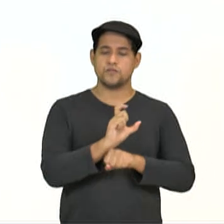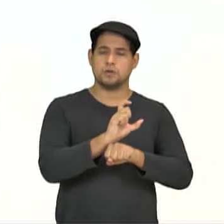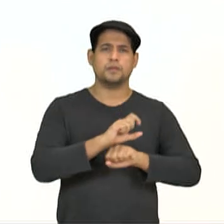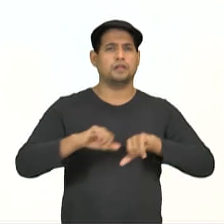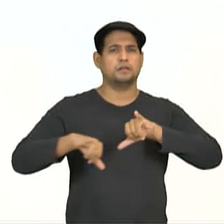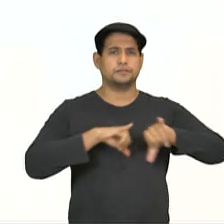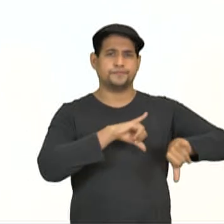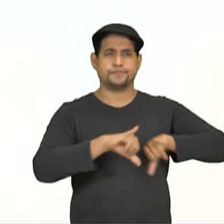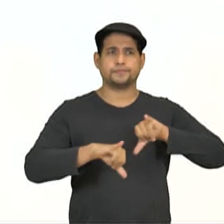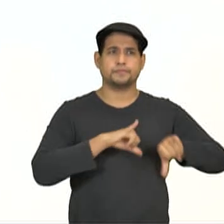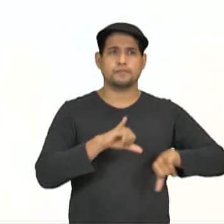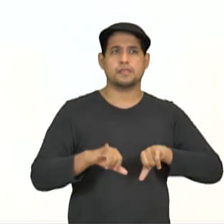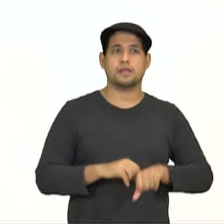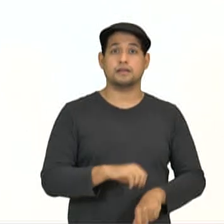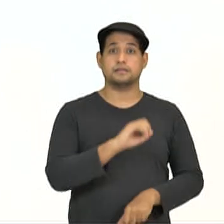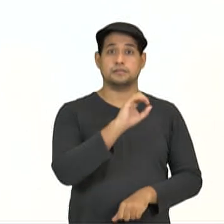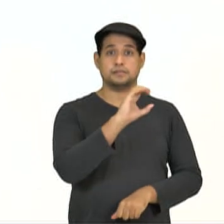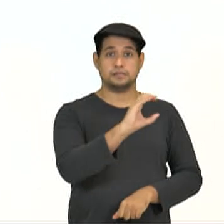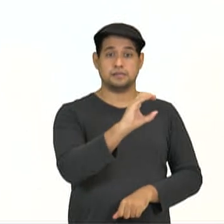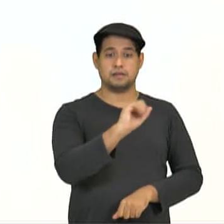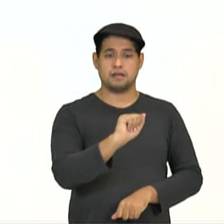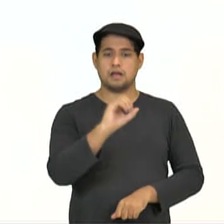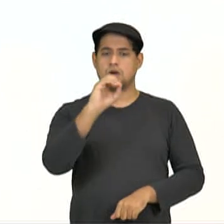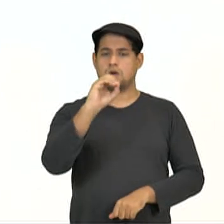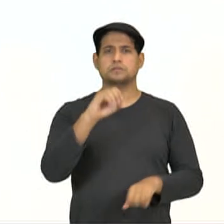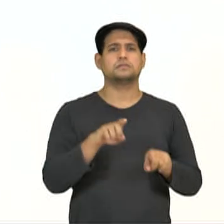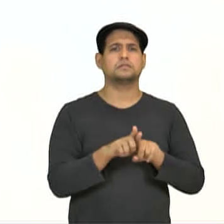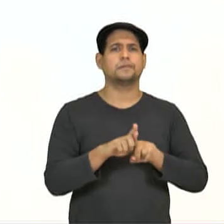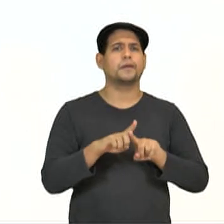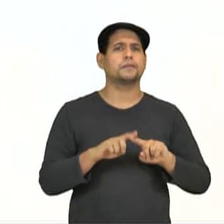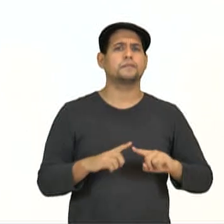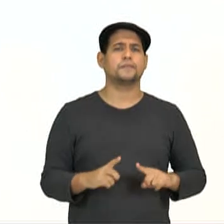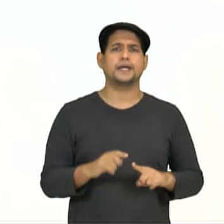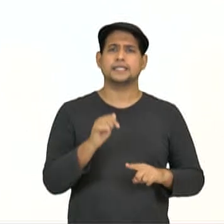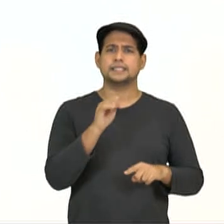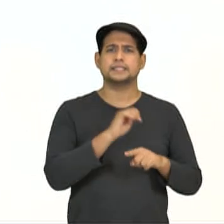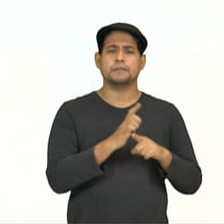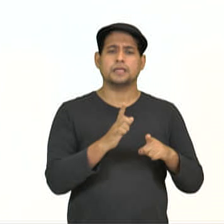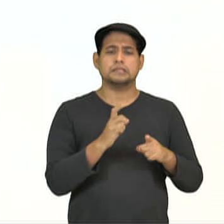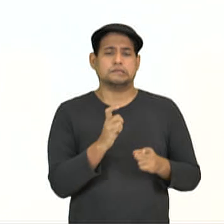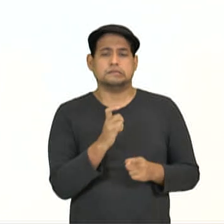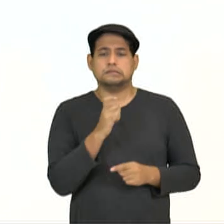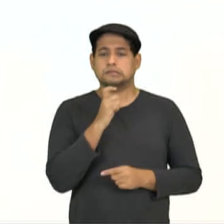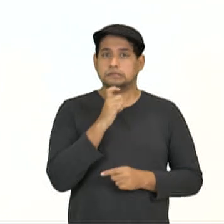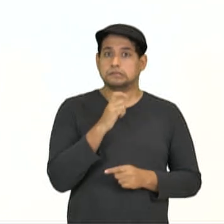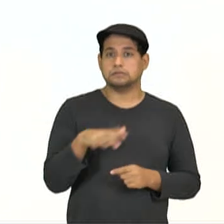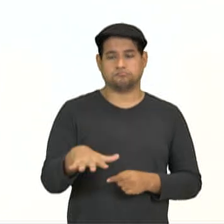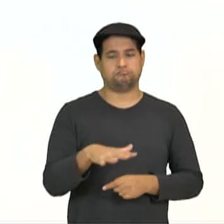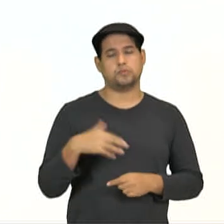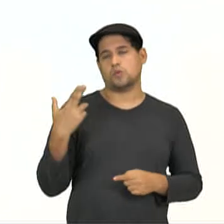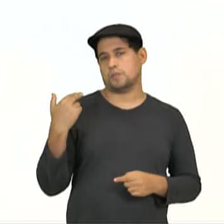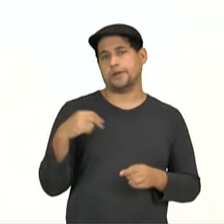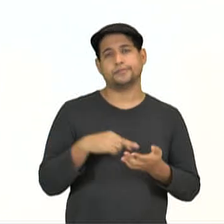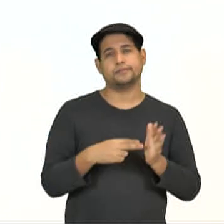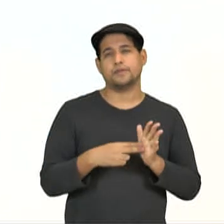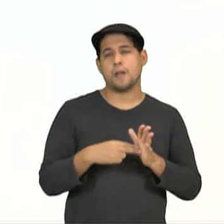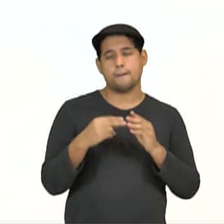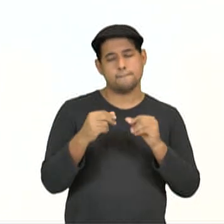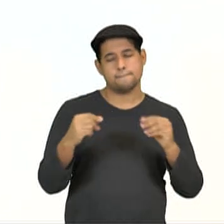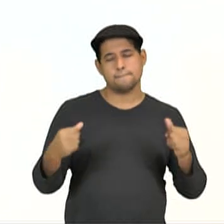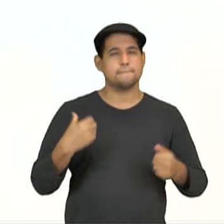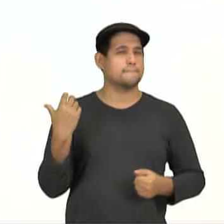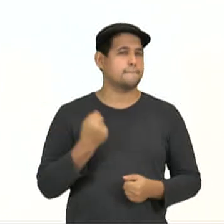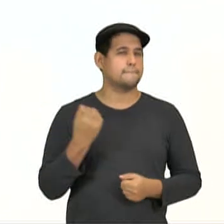química, CaO. Em condições de temperatura ambiente, ela é sólida, branca